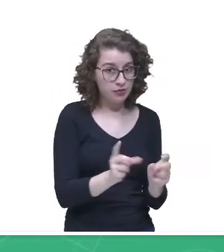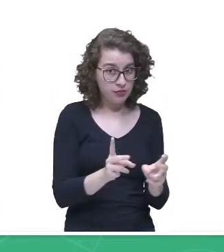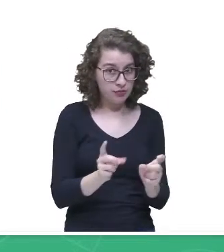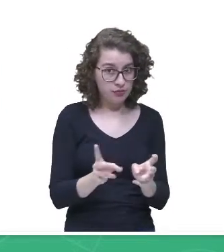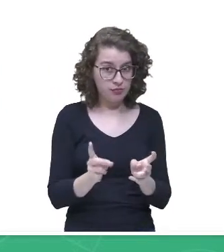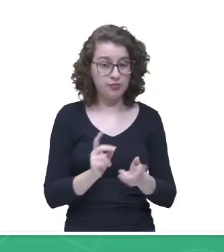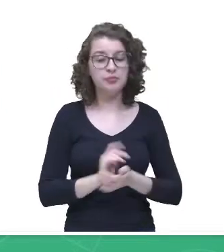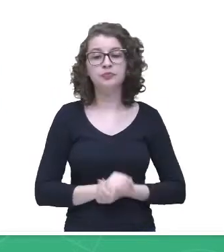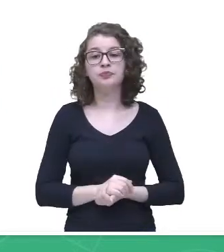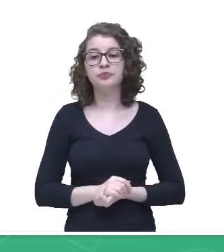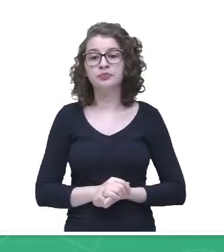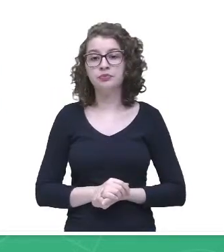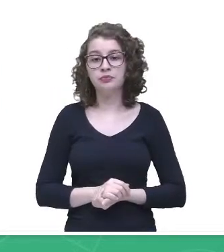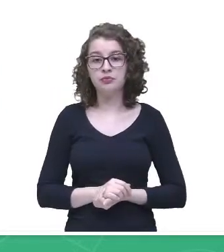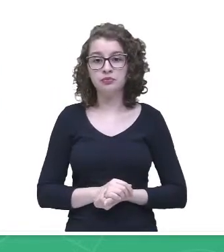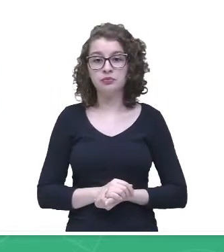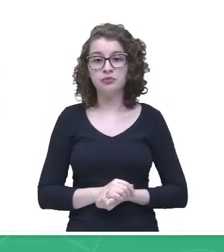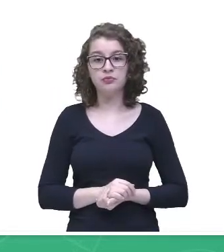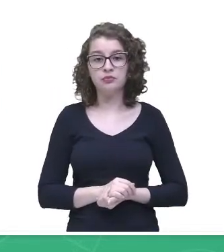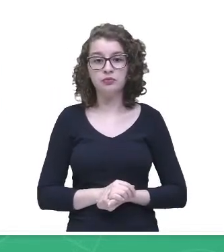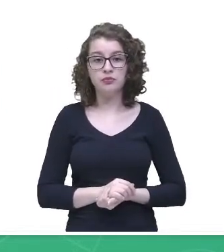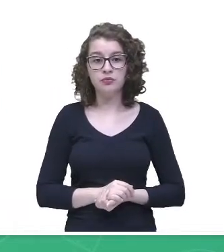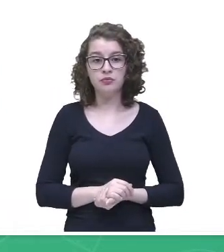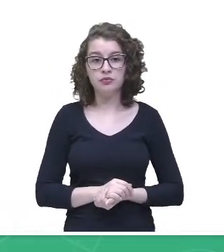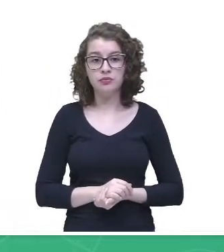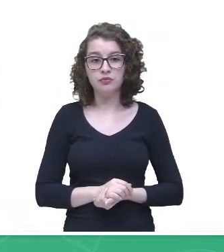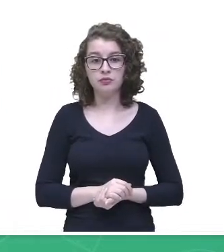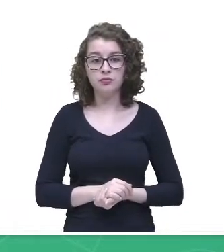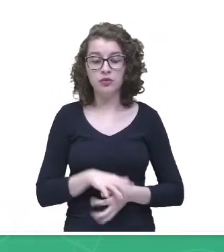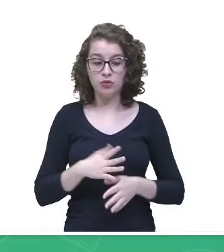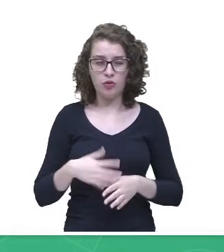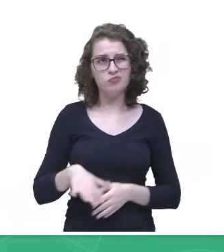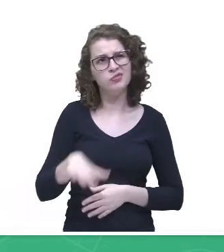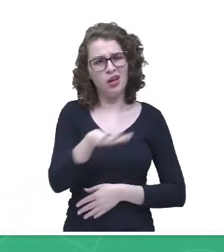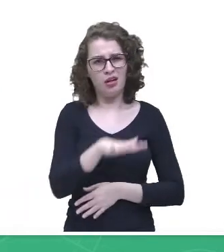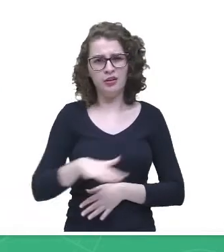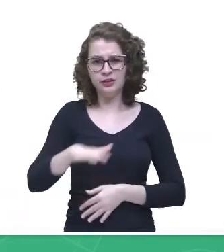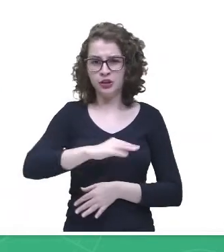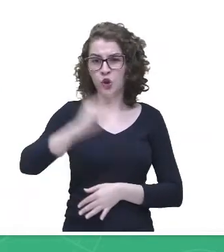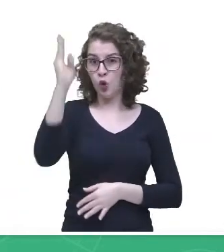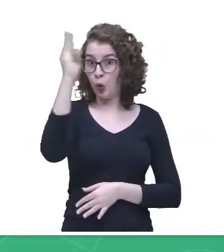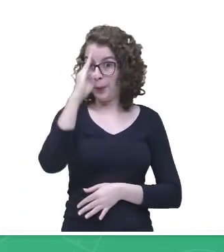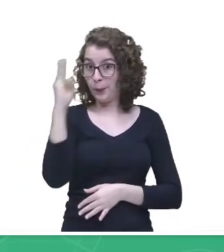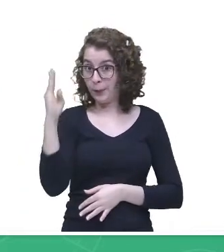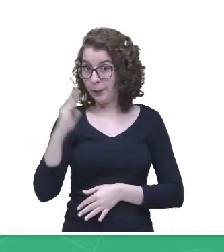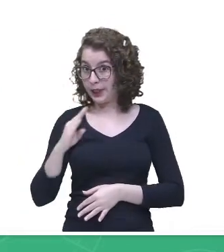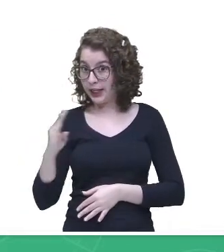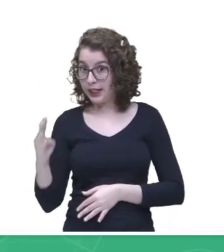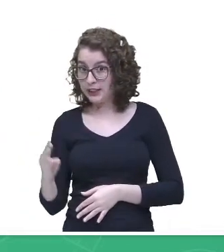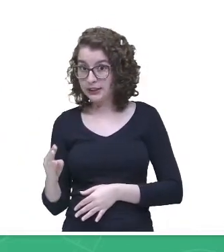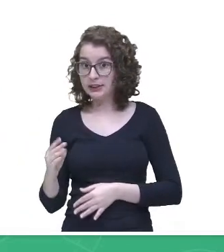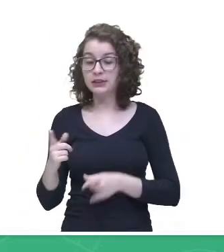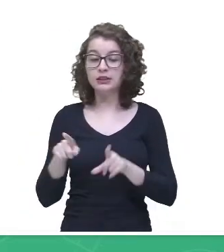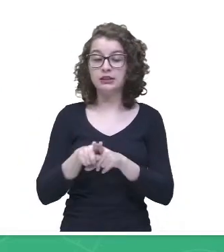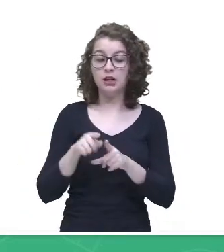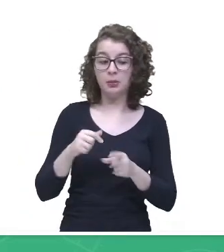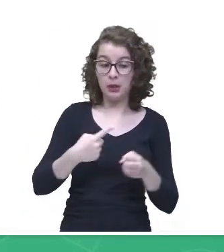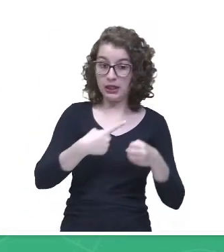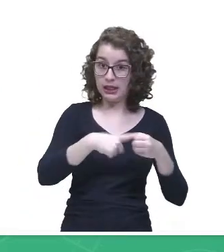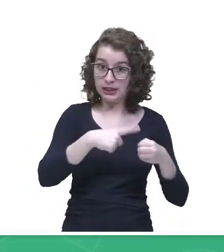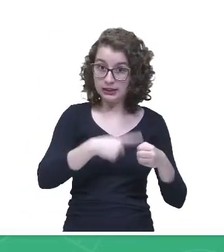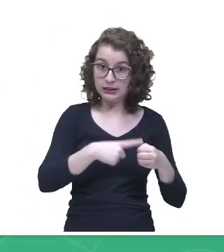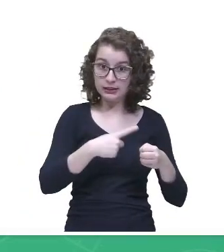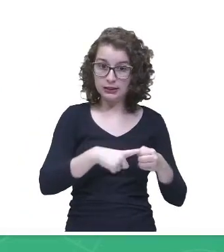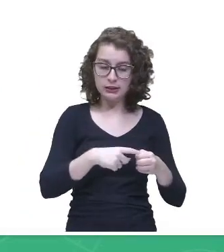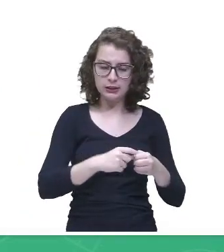exemplo, Quando a gente fala do território brasileiro e quando a gente fala, de grandes cidades, o que vem à